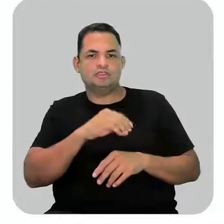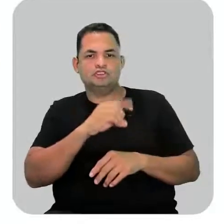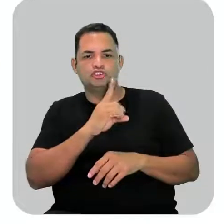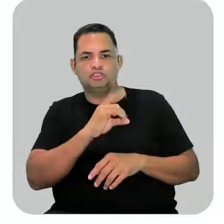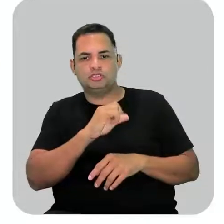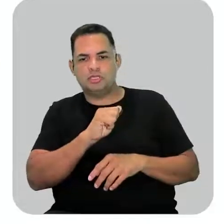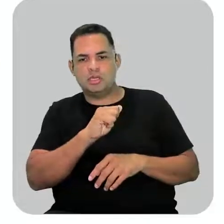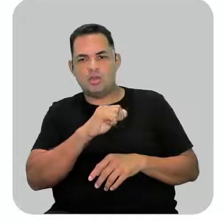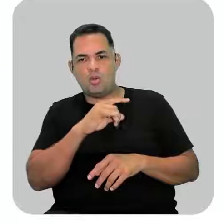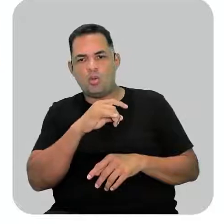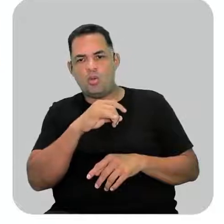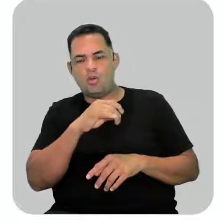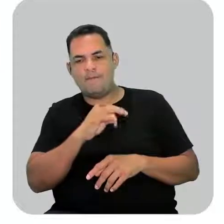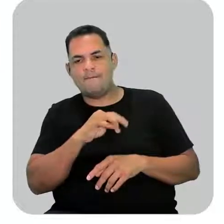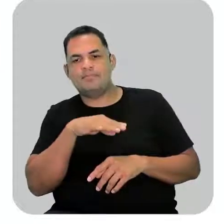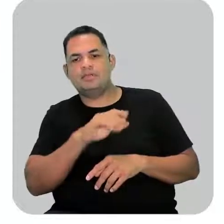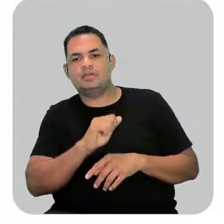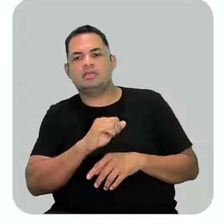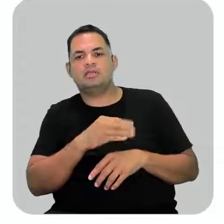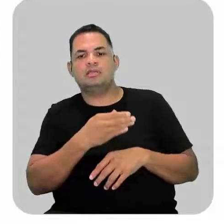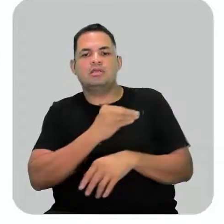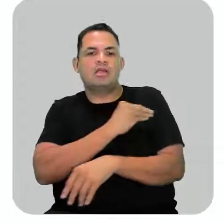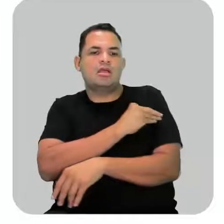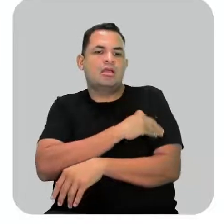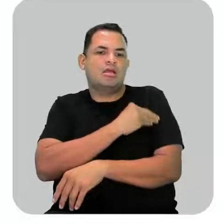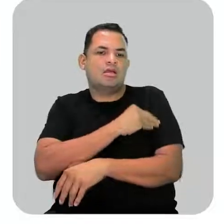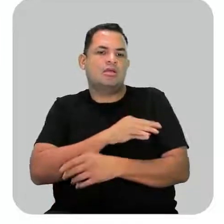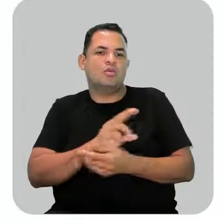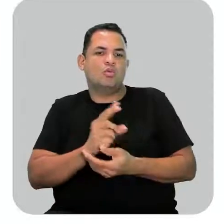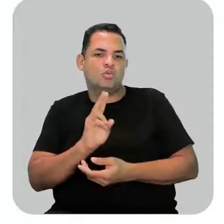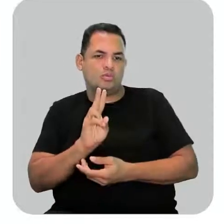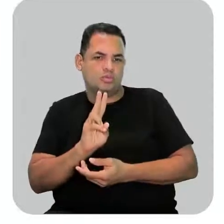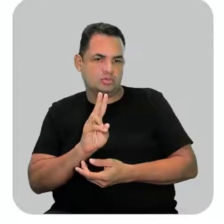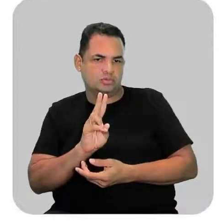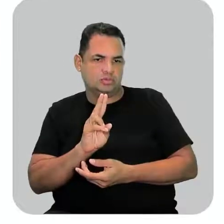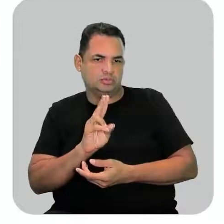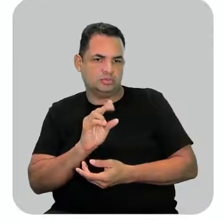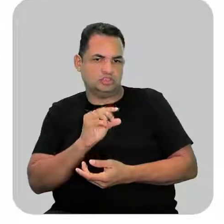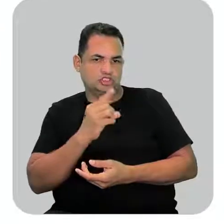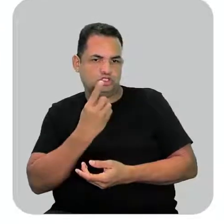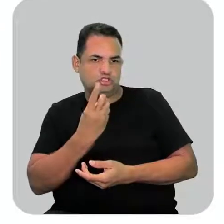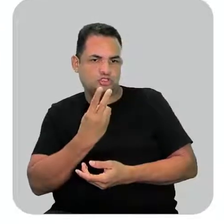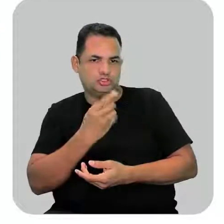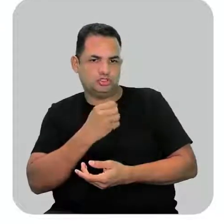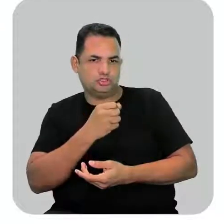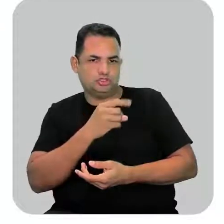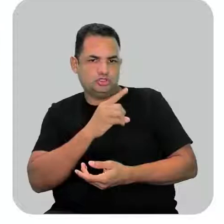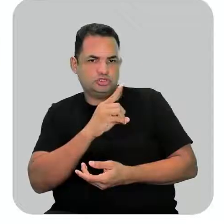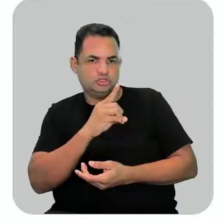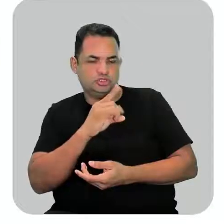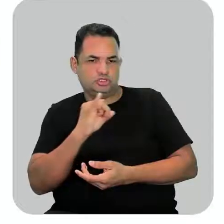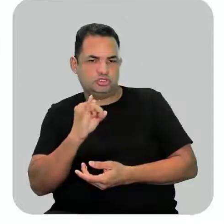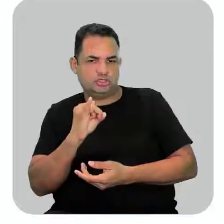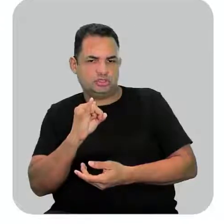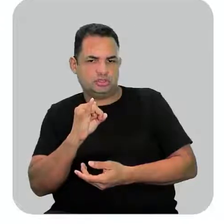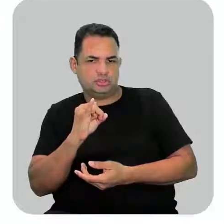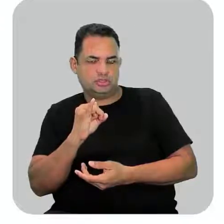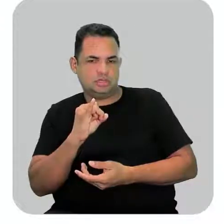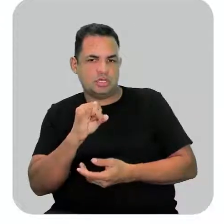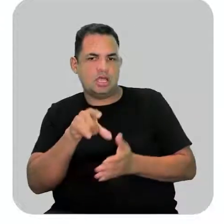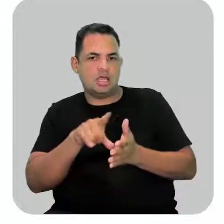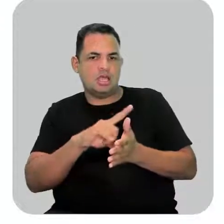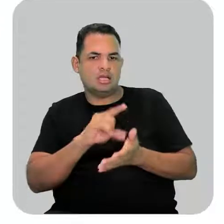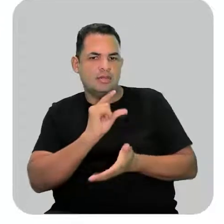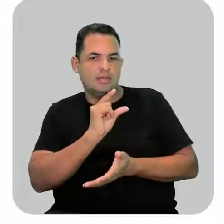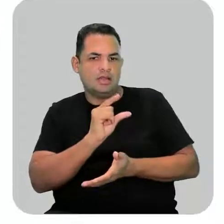triálcools, aí nós vamos usar o prefixo di ou o prefixo tri antes da